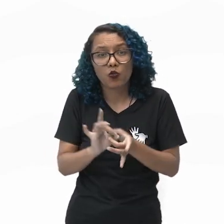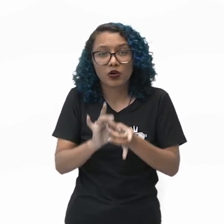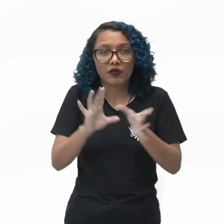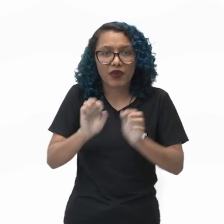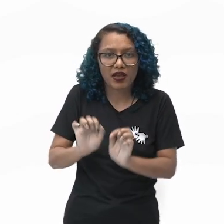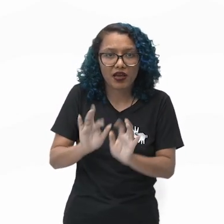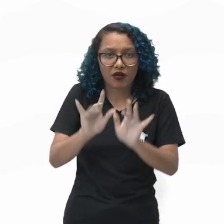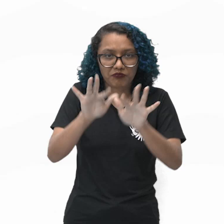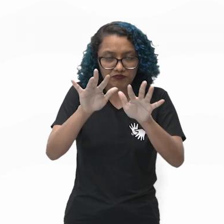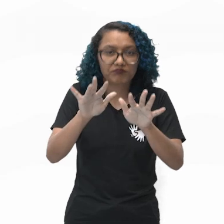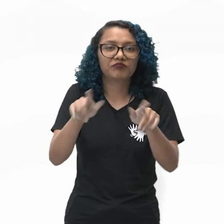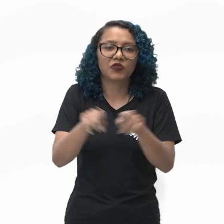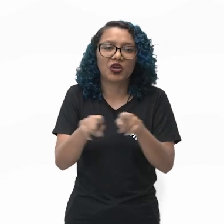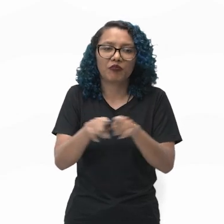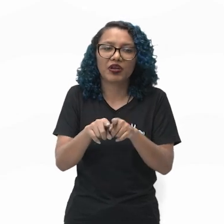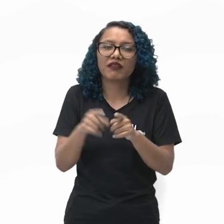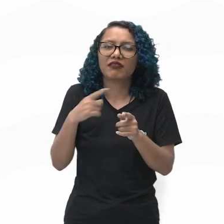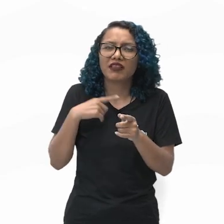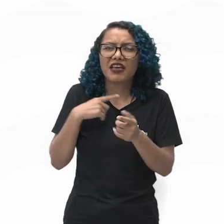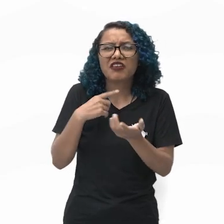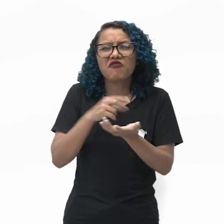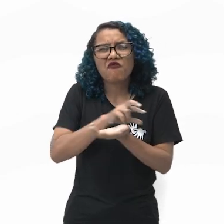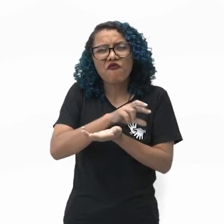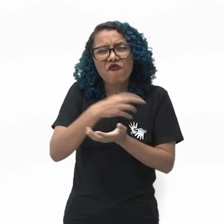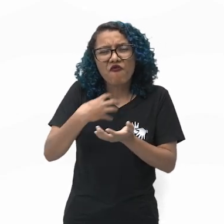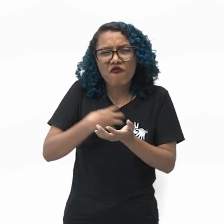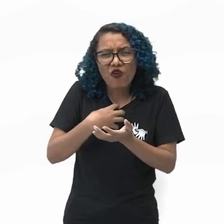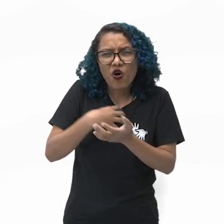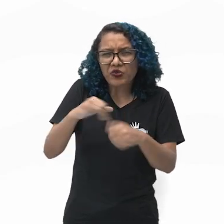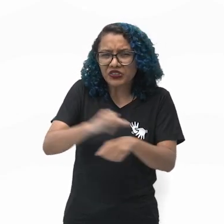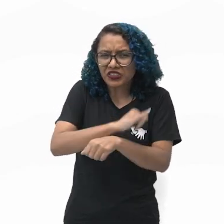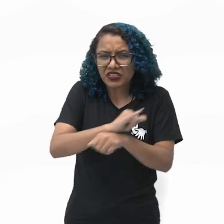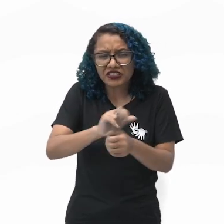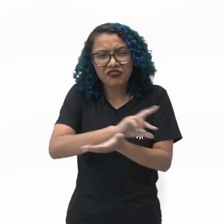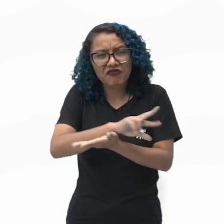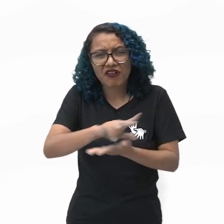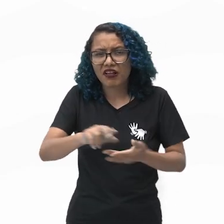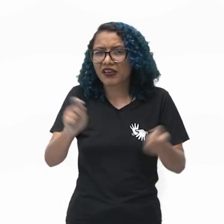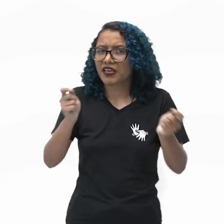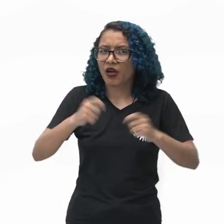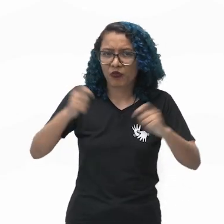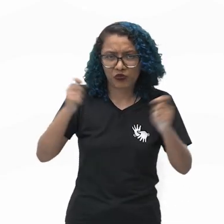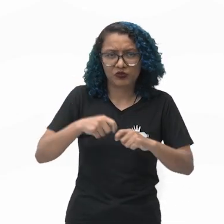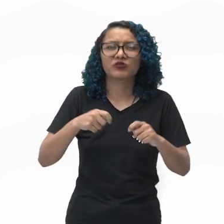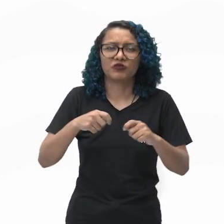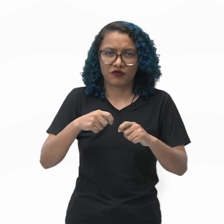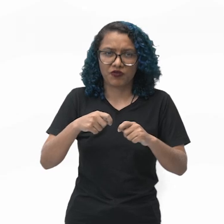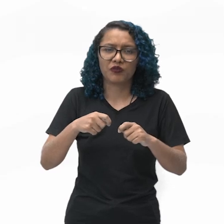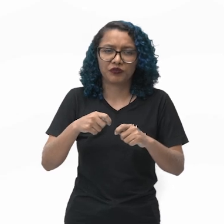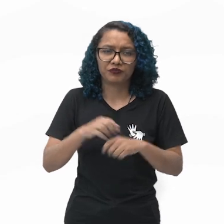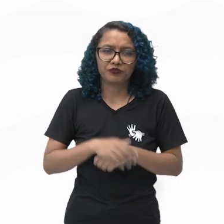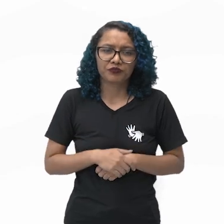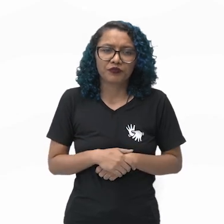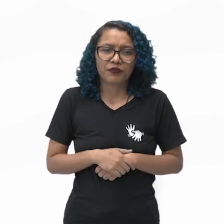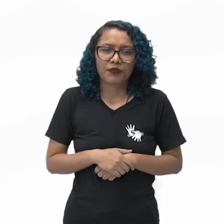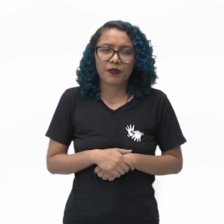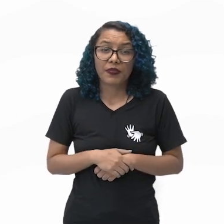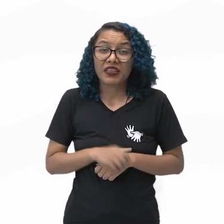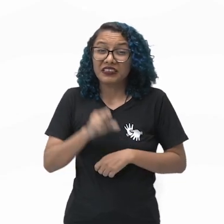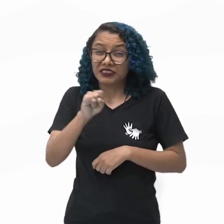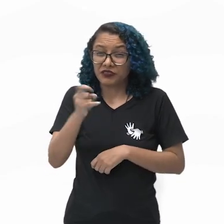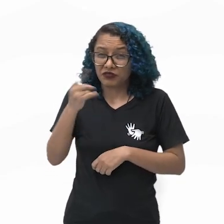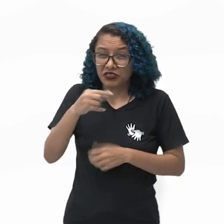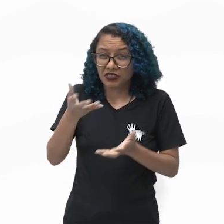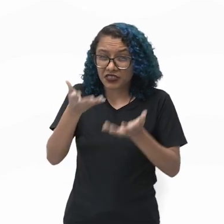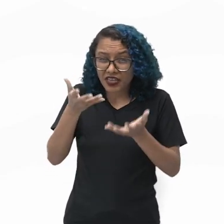pode ver, várias formas de estar fazendo esse processo. Então é importante entender, e caso você queira se aprofundar na